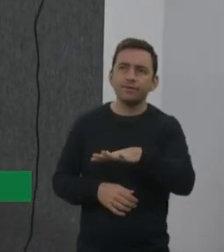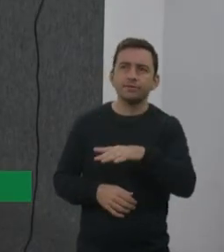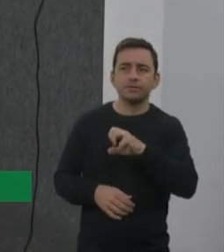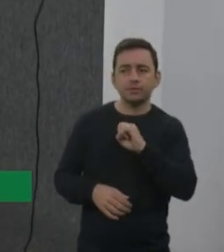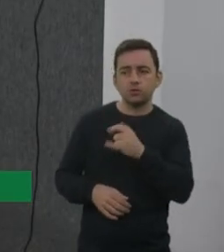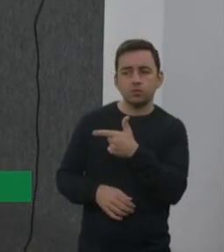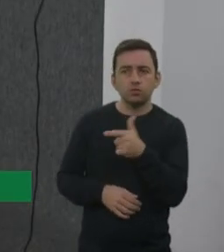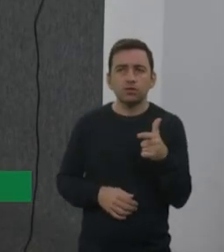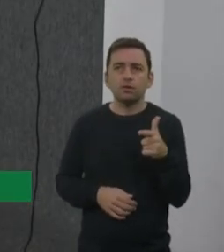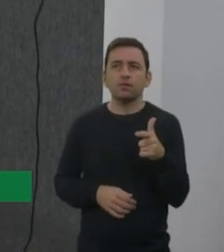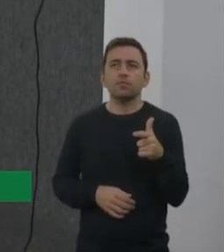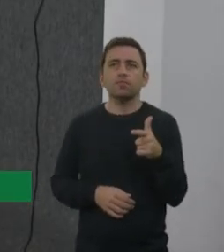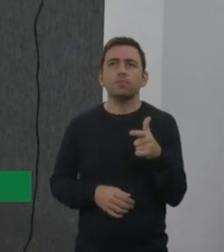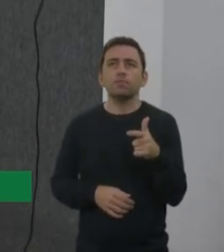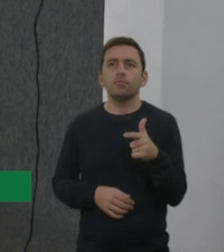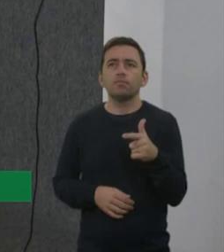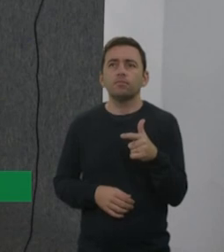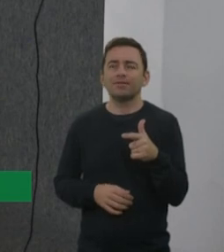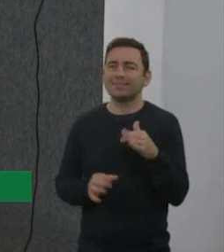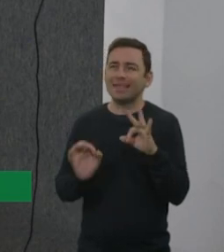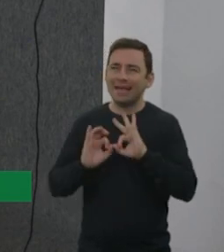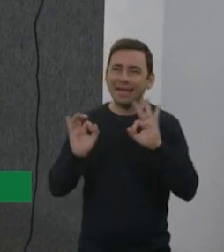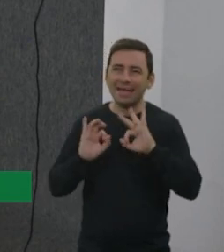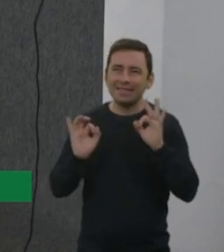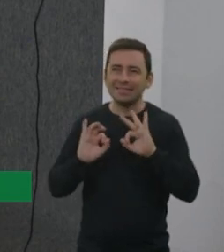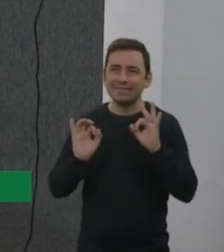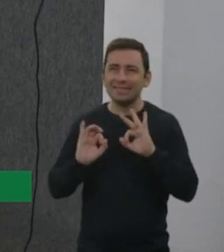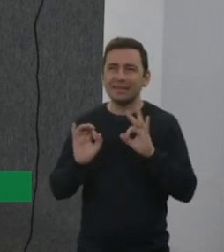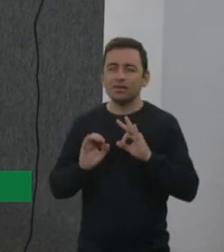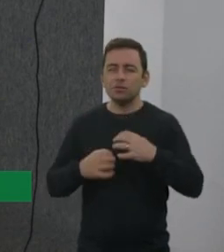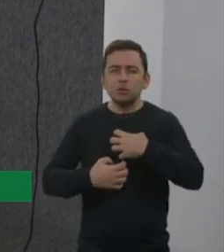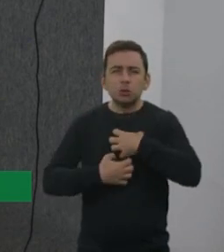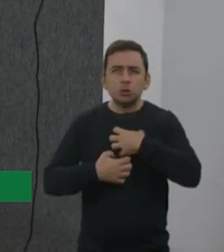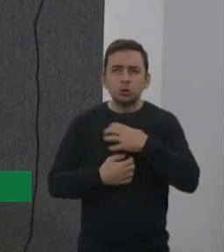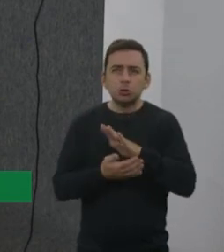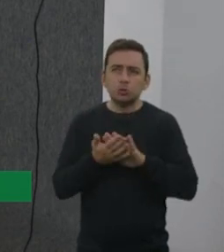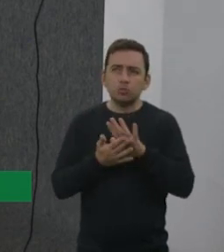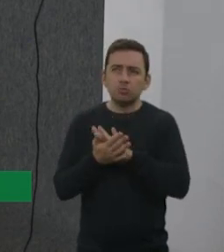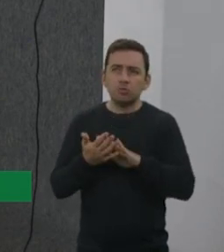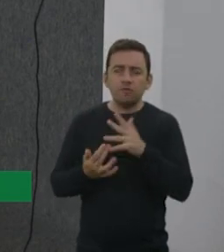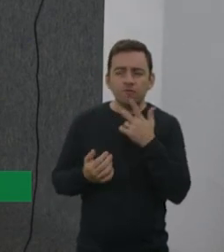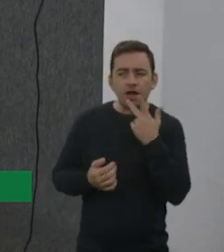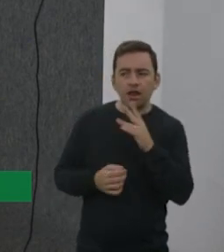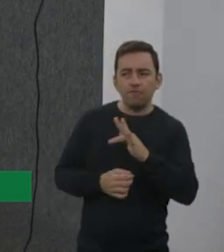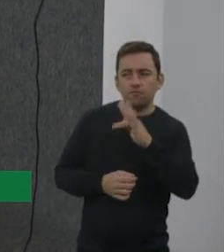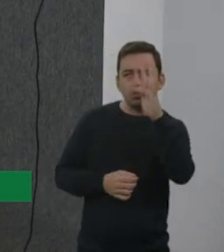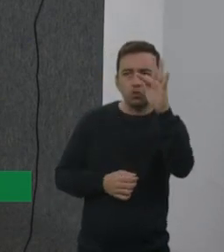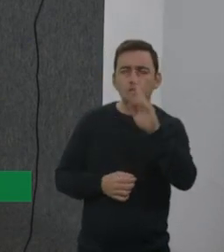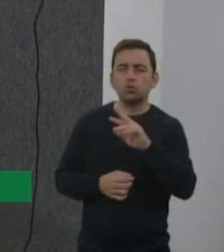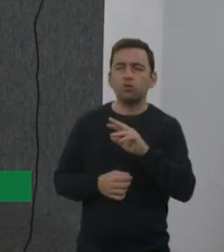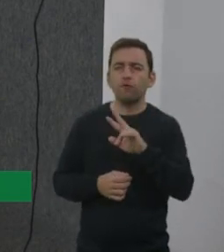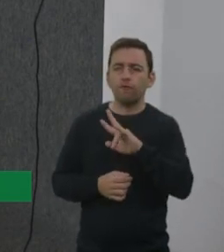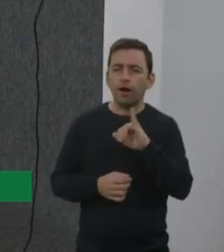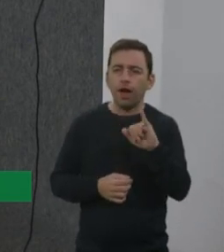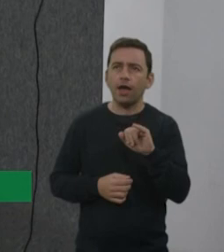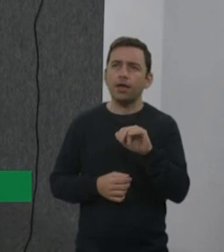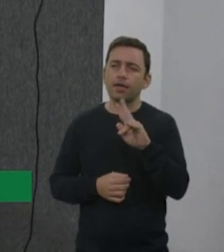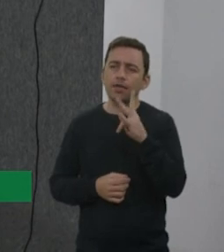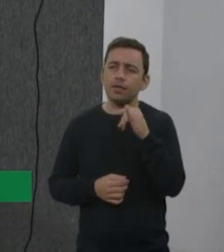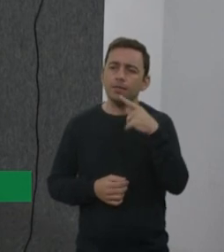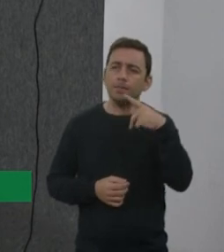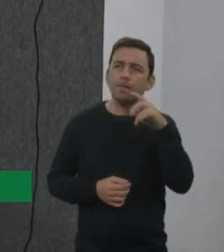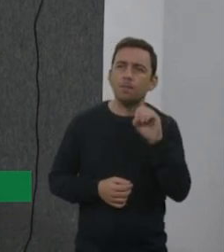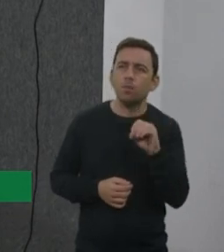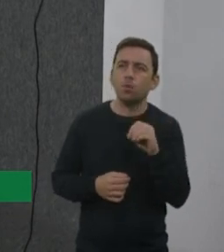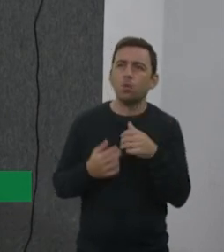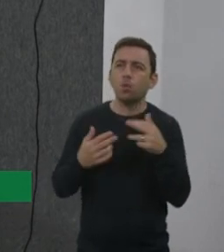como foi colocado antes, a criança não tem nenhum diagnóstico, nenhum sintoma, nada que possa dizer que ela vai ter um hipotireoidismo ou qualquer doença diferente.